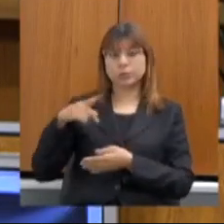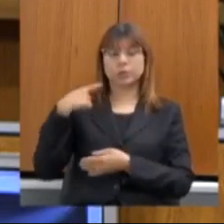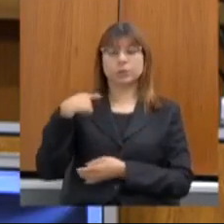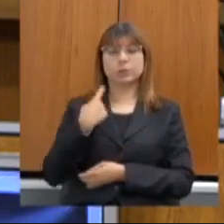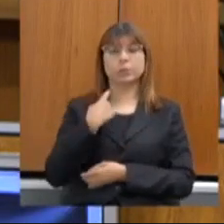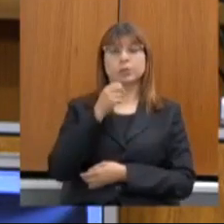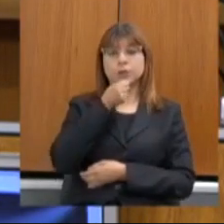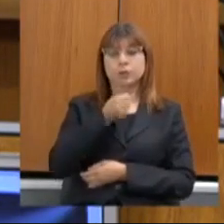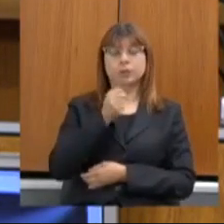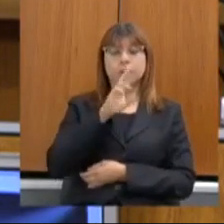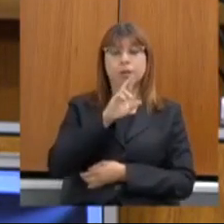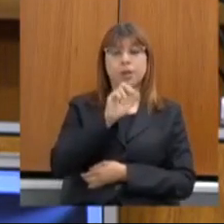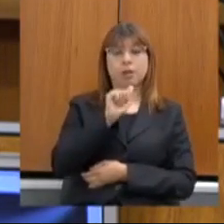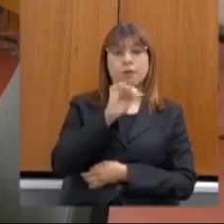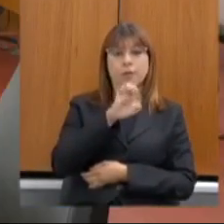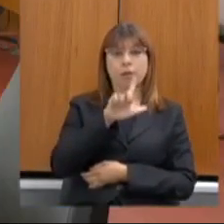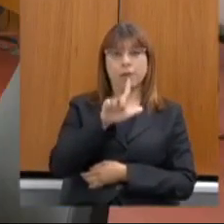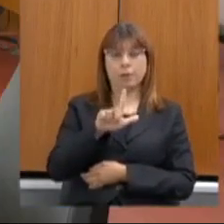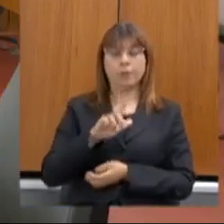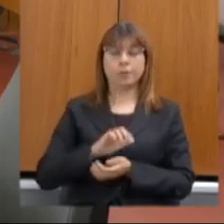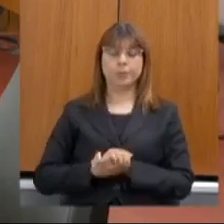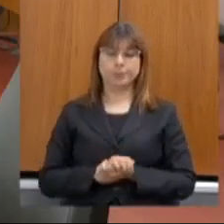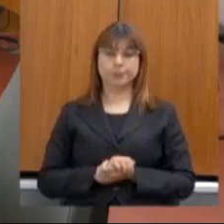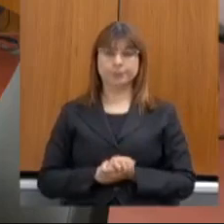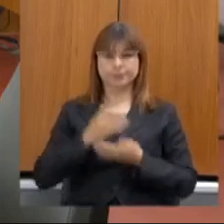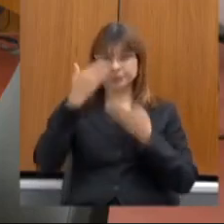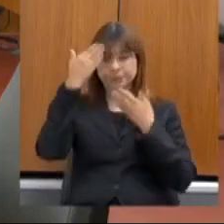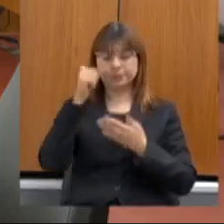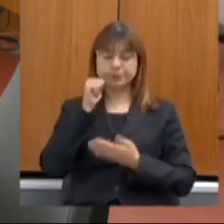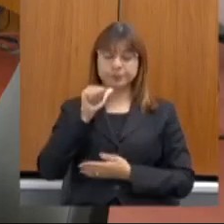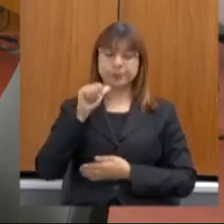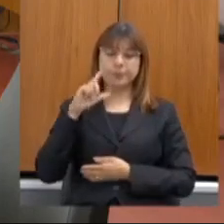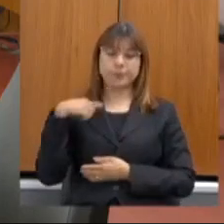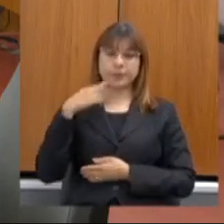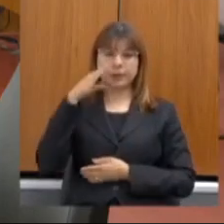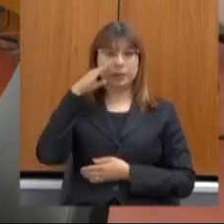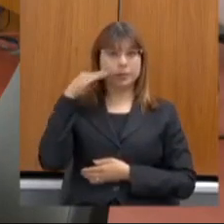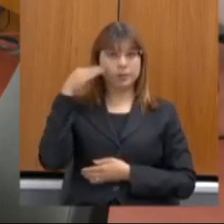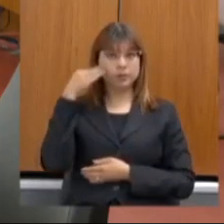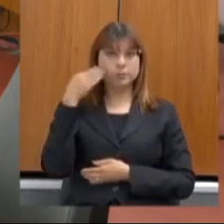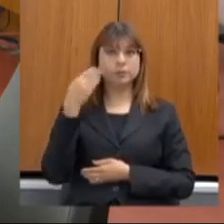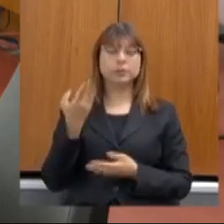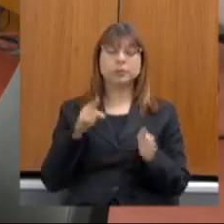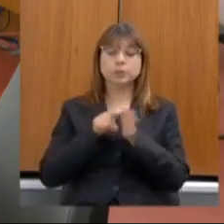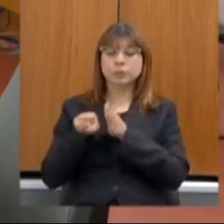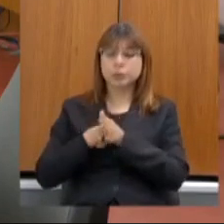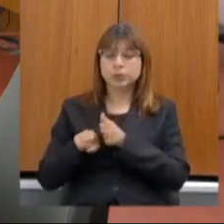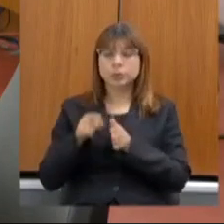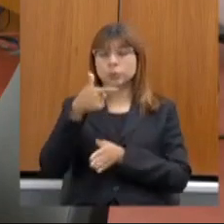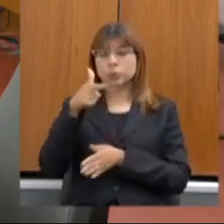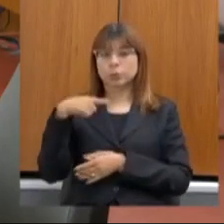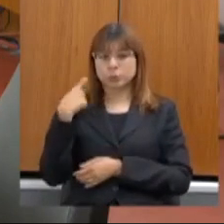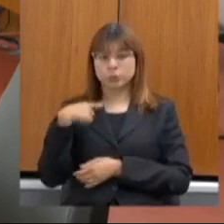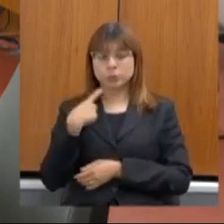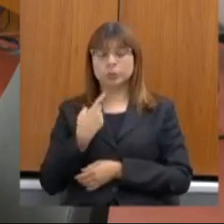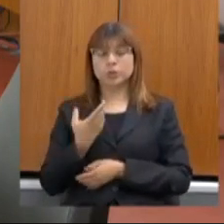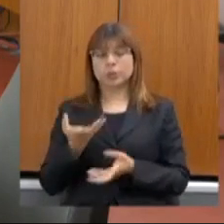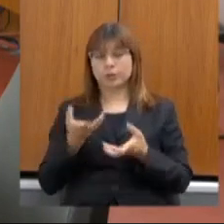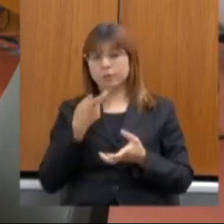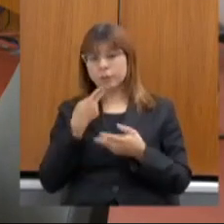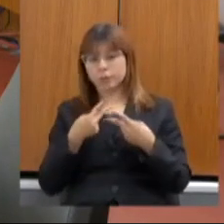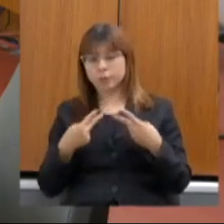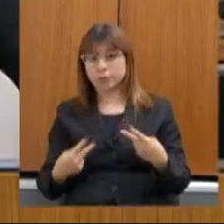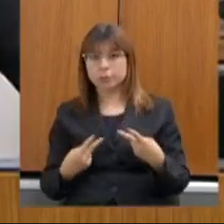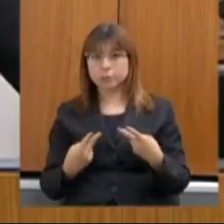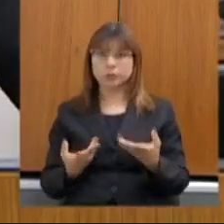para o deputado o repórter Rafael Martins Obrigado Deputado da Beatriz vim da água os deputados presentes nesta reunião se alguma